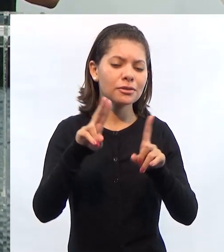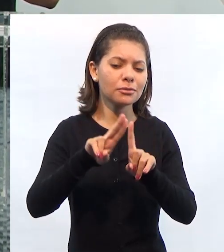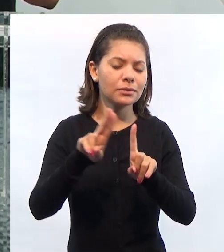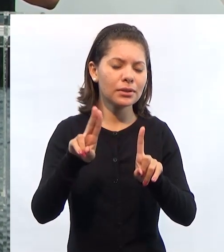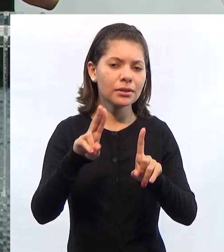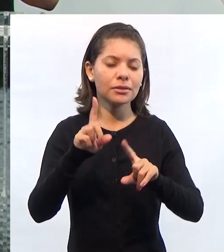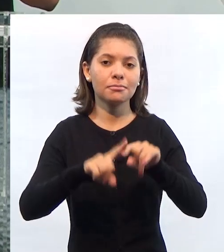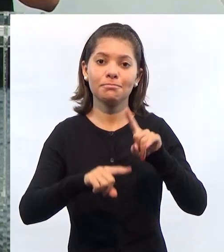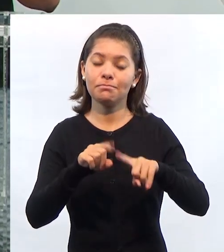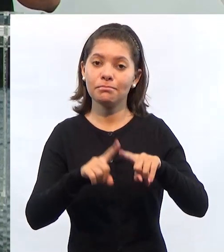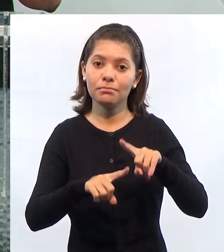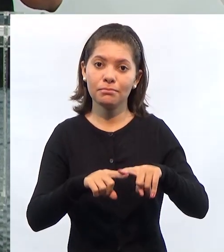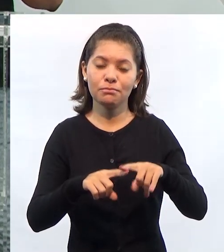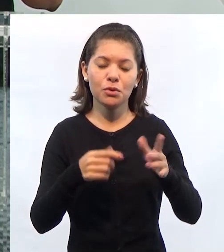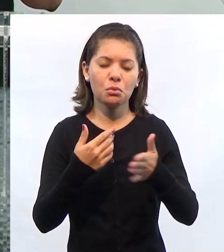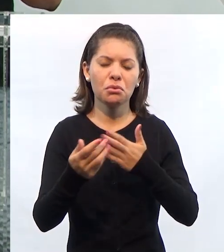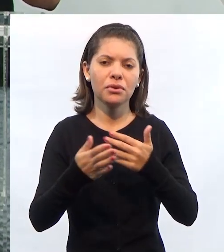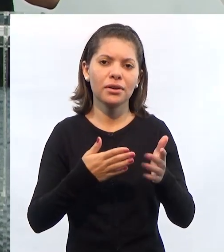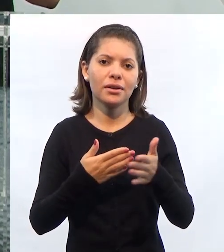desse material.